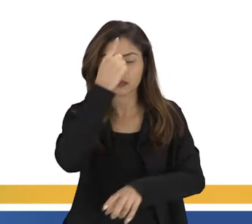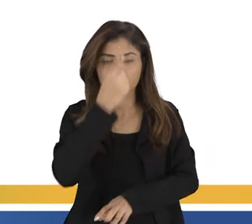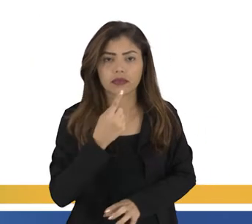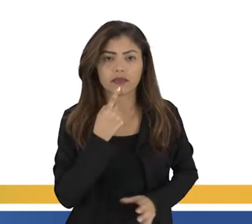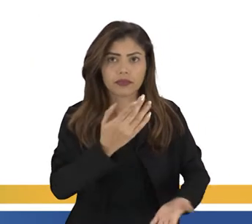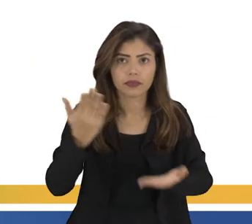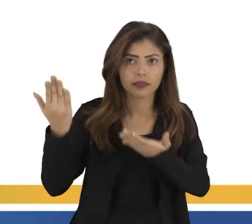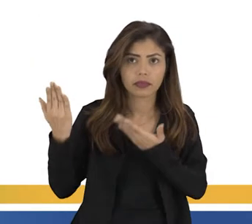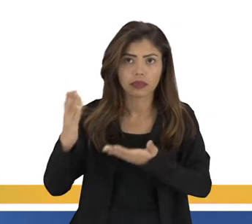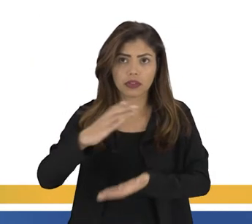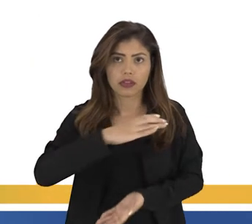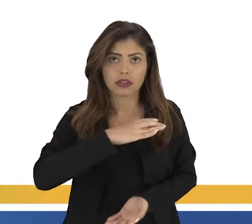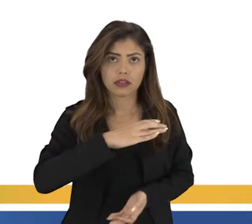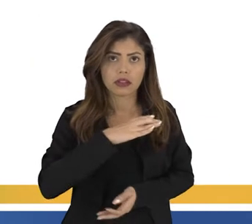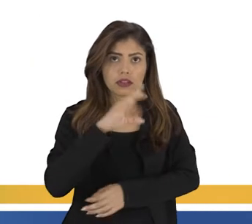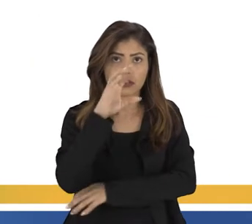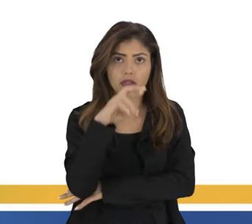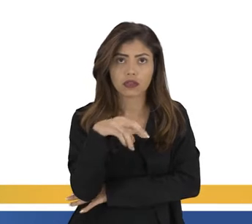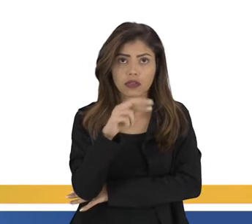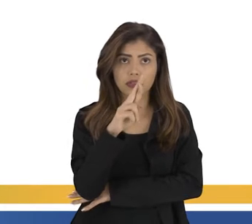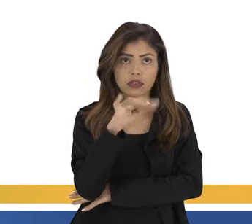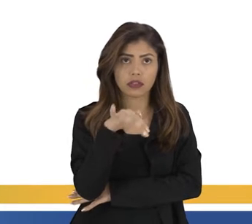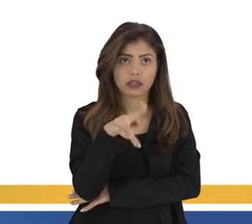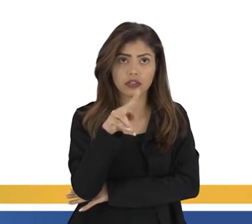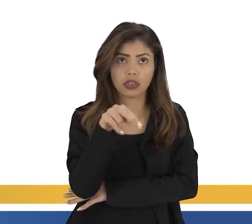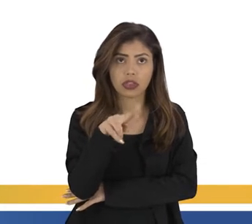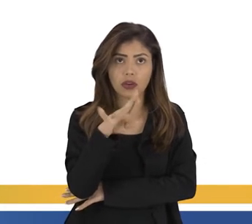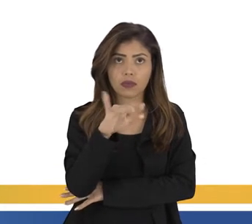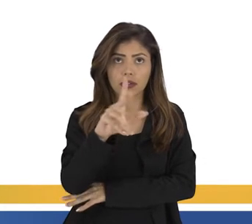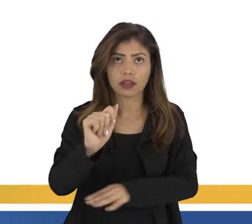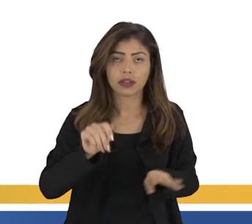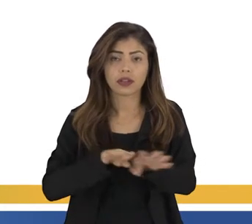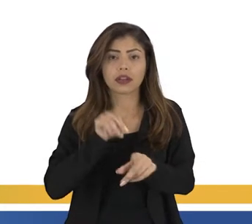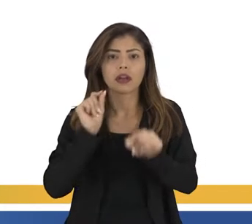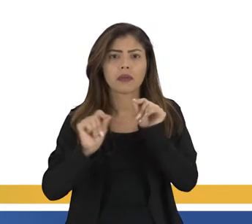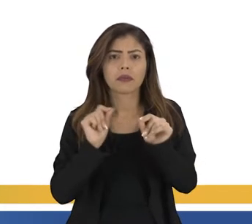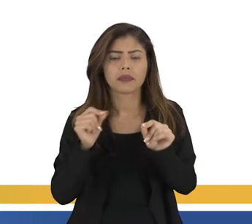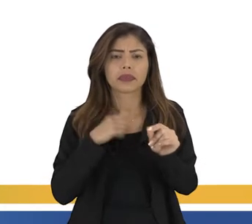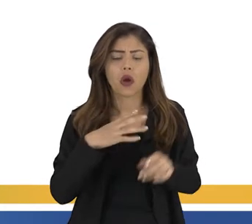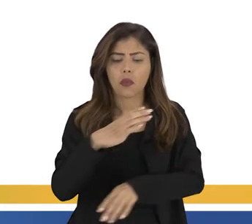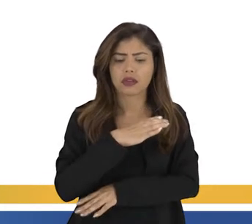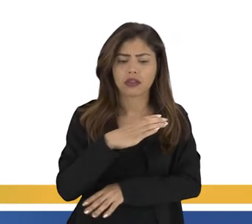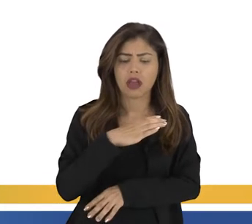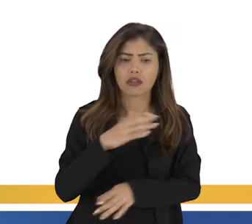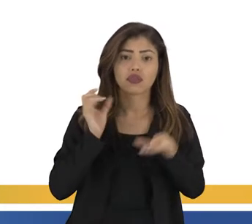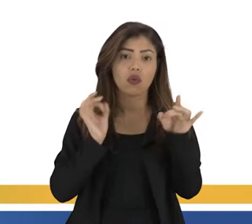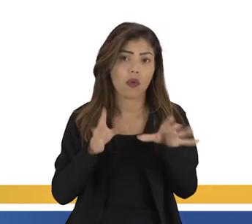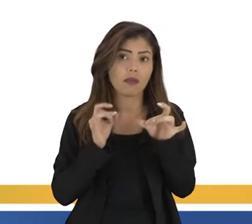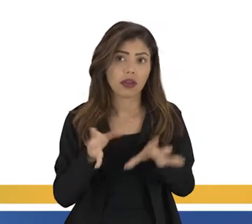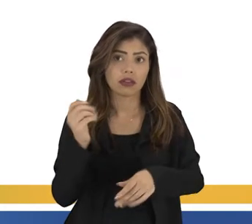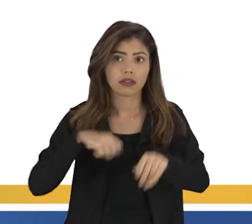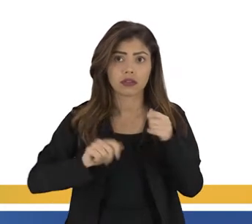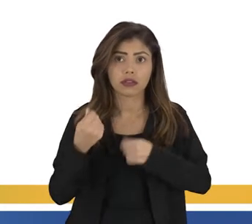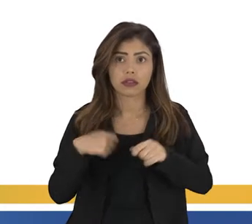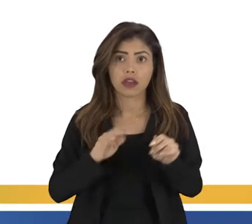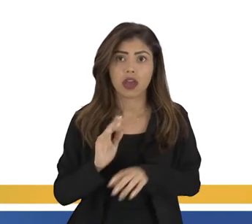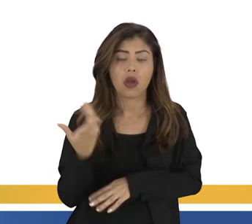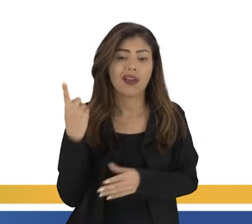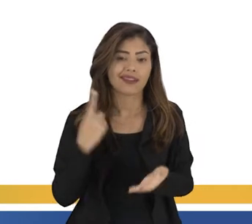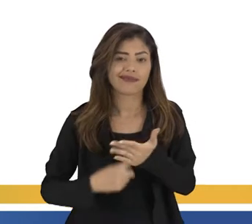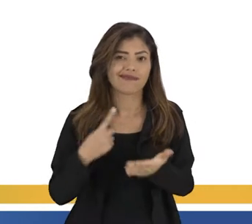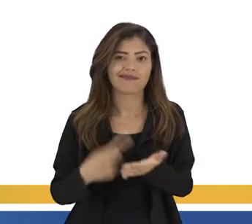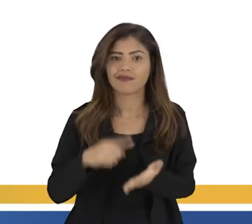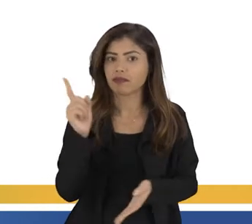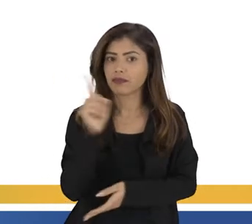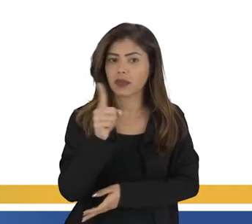imagem a cidade de constantinopla tá é uma cidade comercial então não é